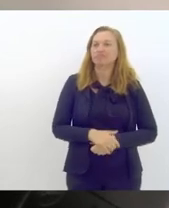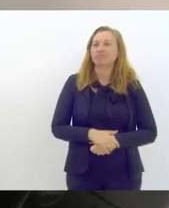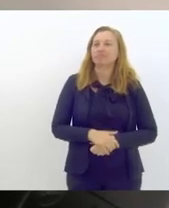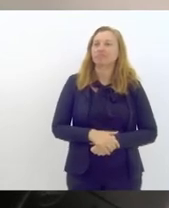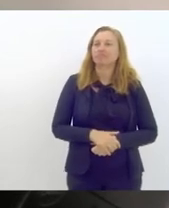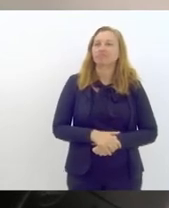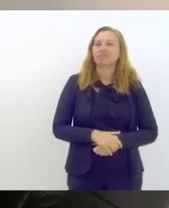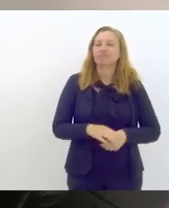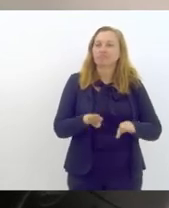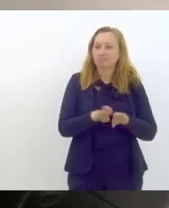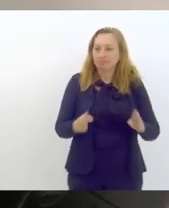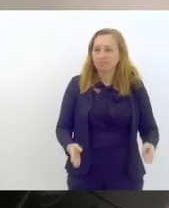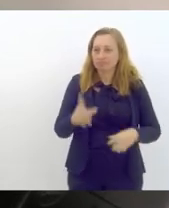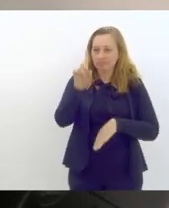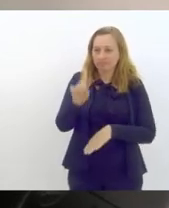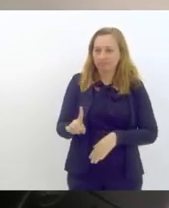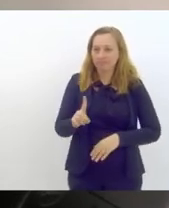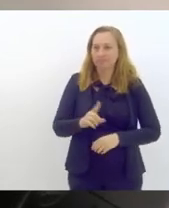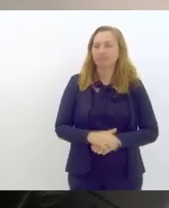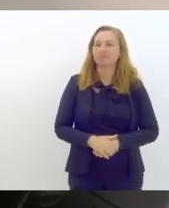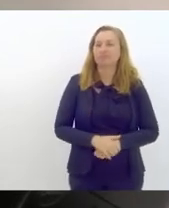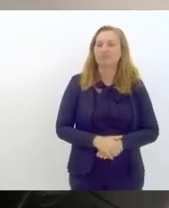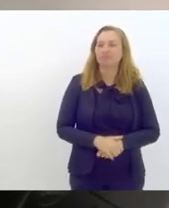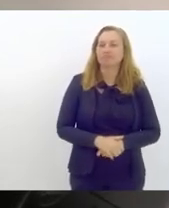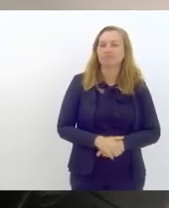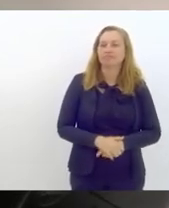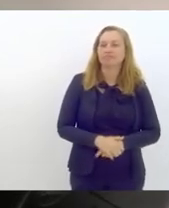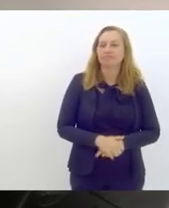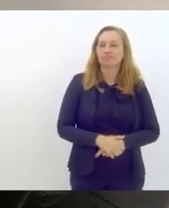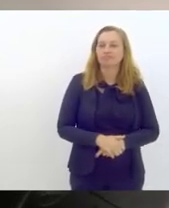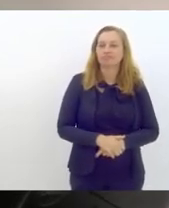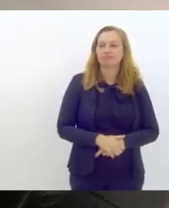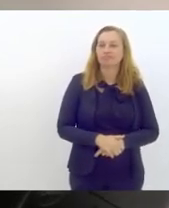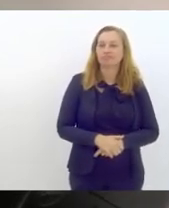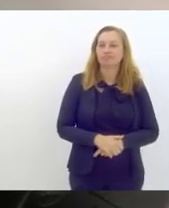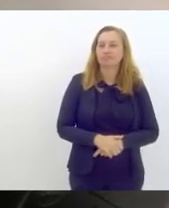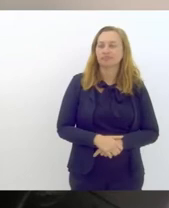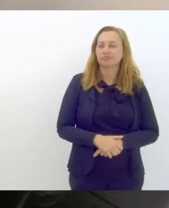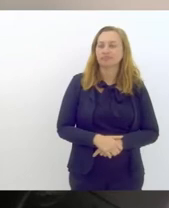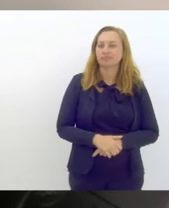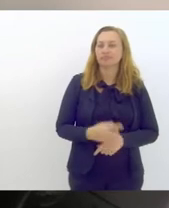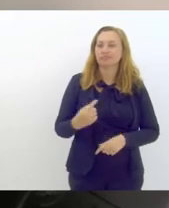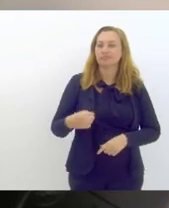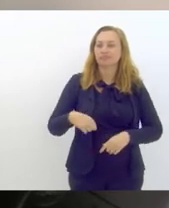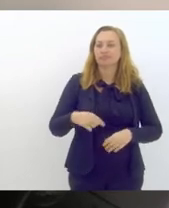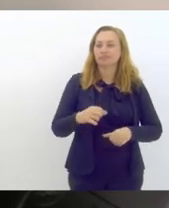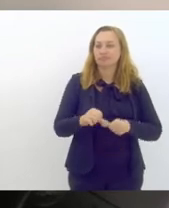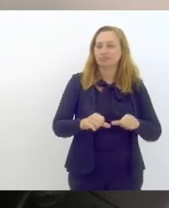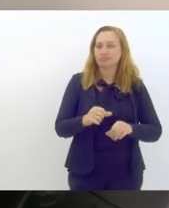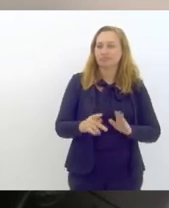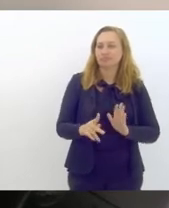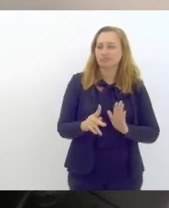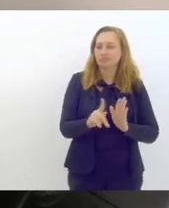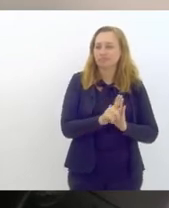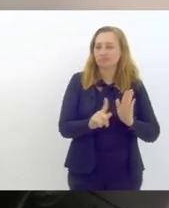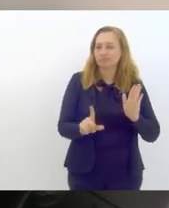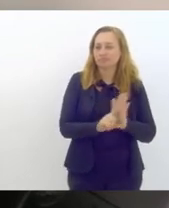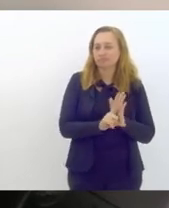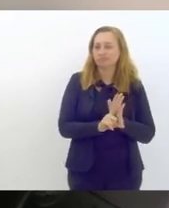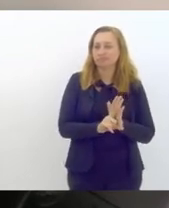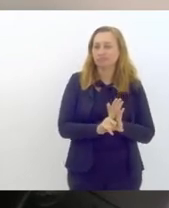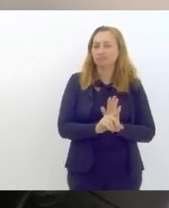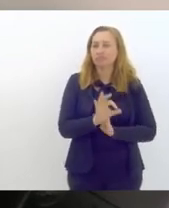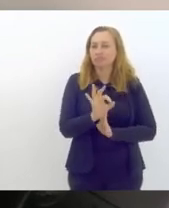seguirá para a mesa diretora para que seja tramitado o projeto de lei e,